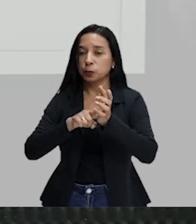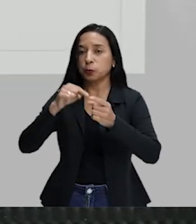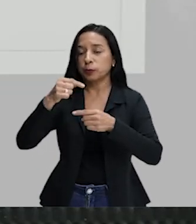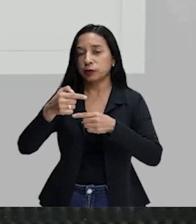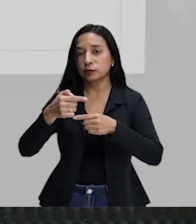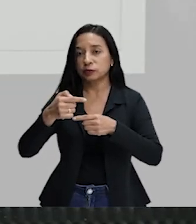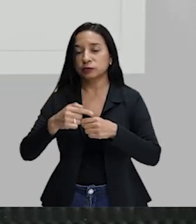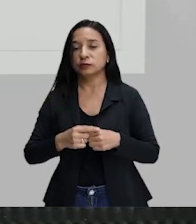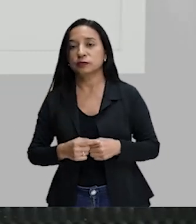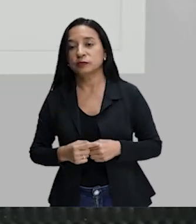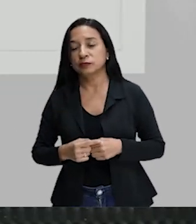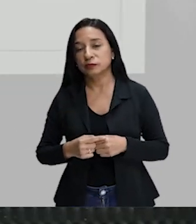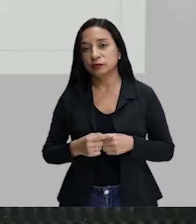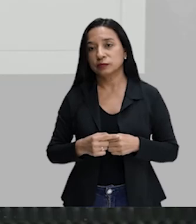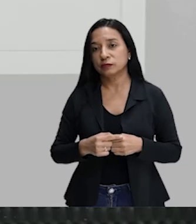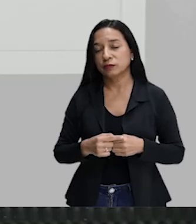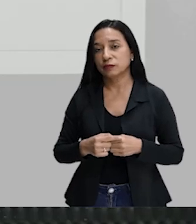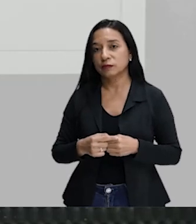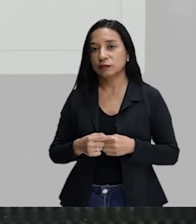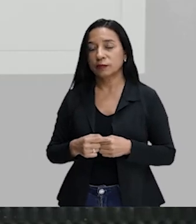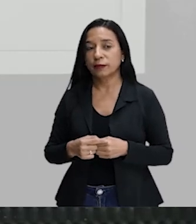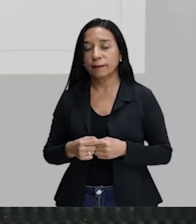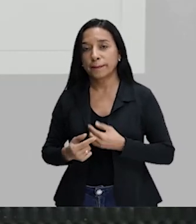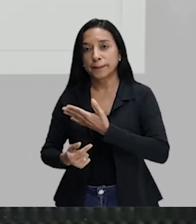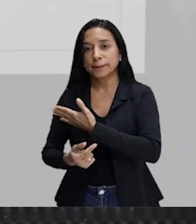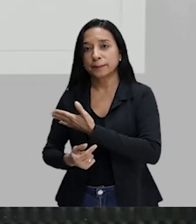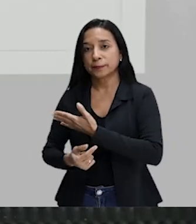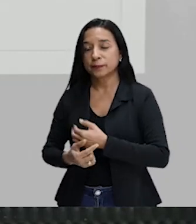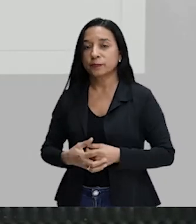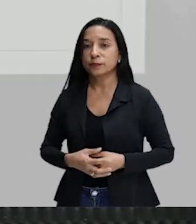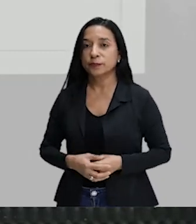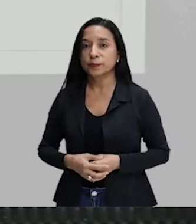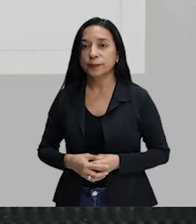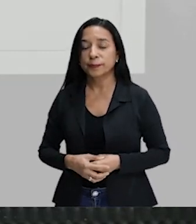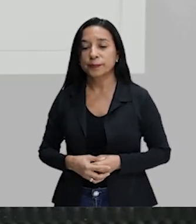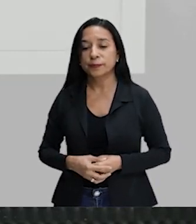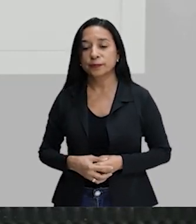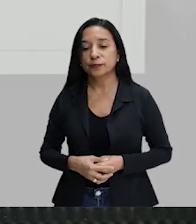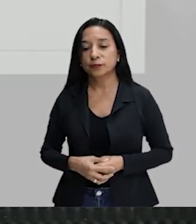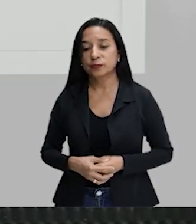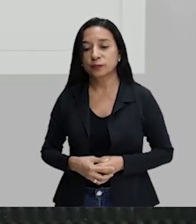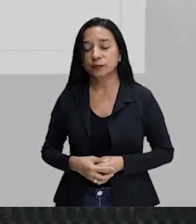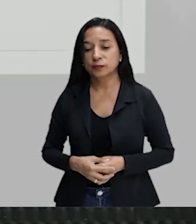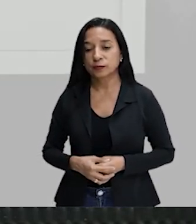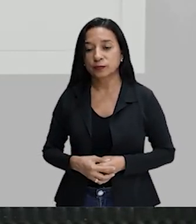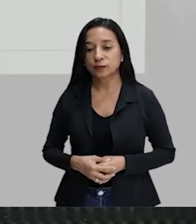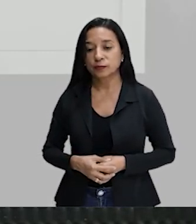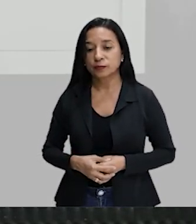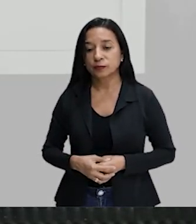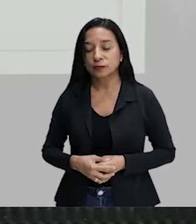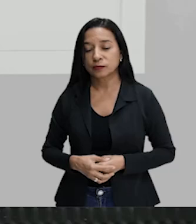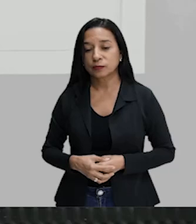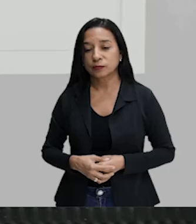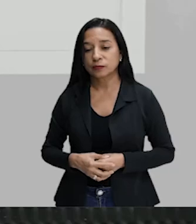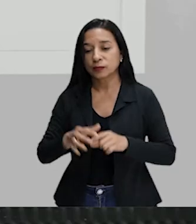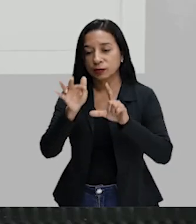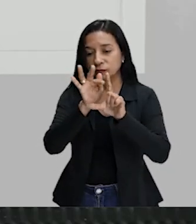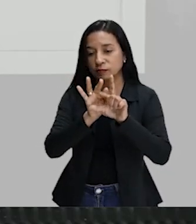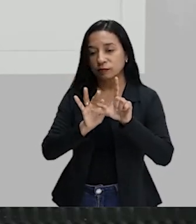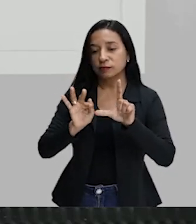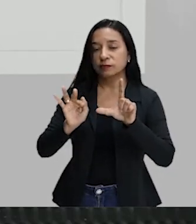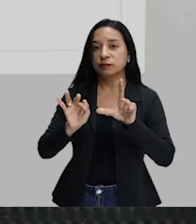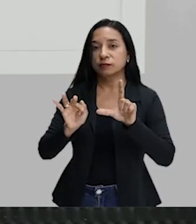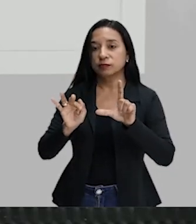2 menos raiz de 6 sobre 4. Beleza, galerinha? Vamos, turminha. Vamos fazer agora a fórmula da